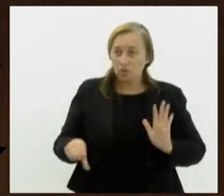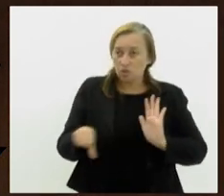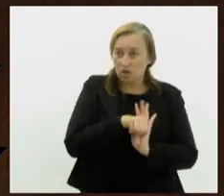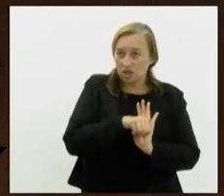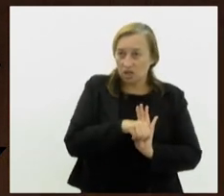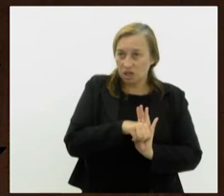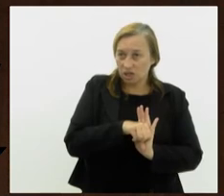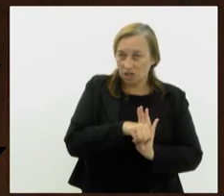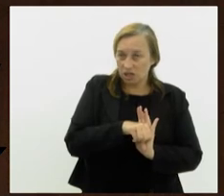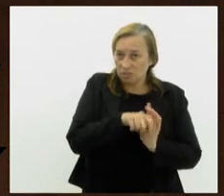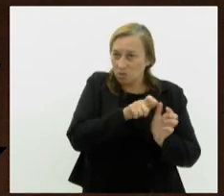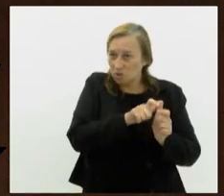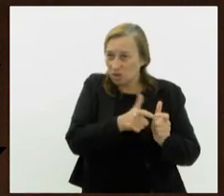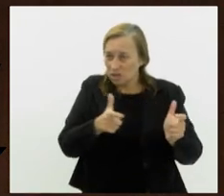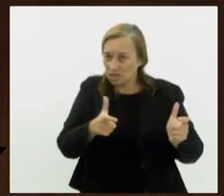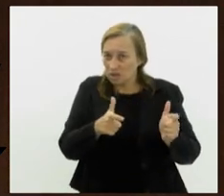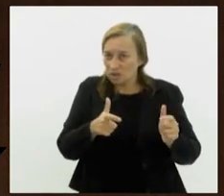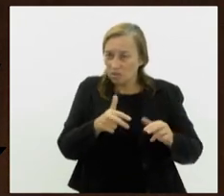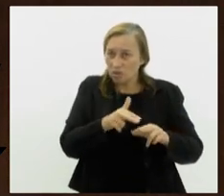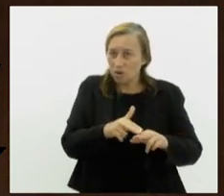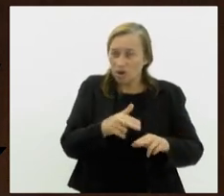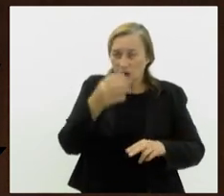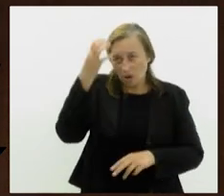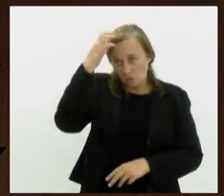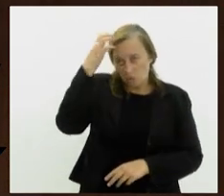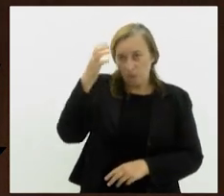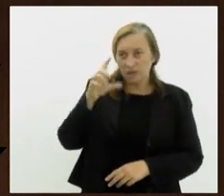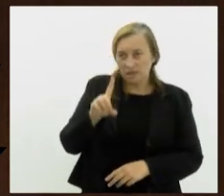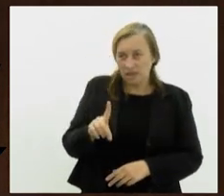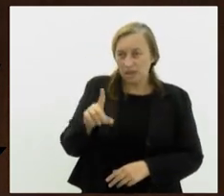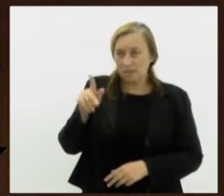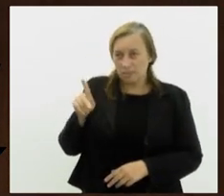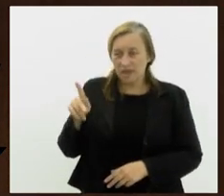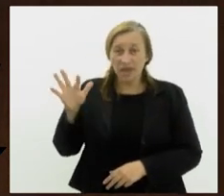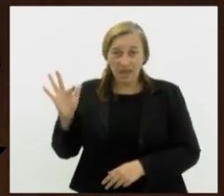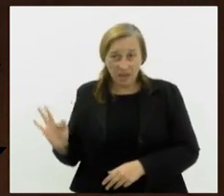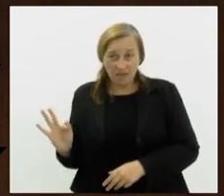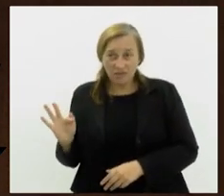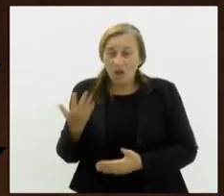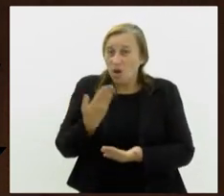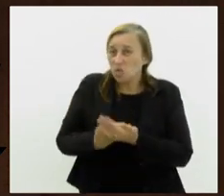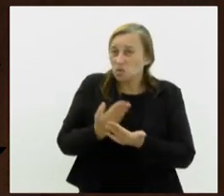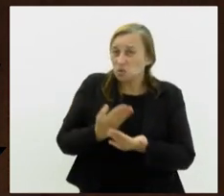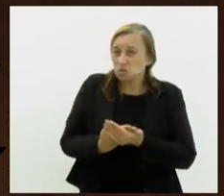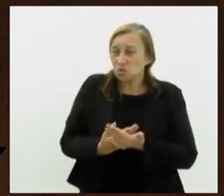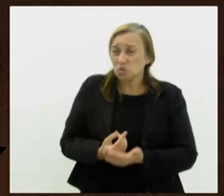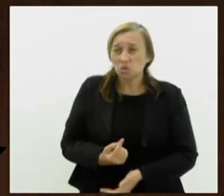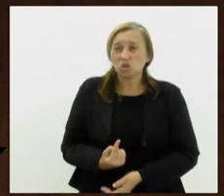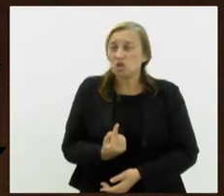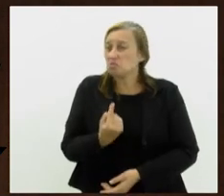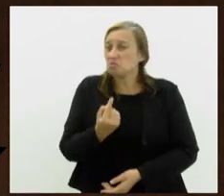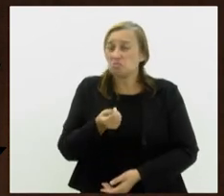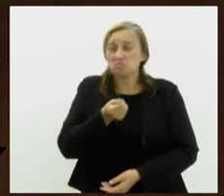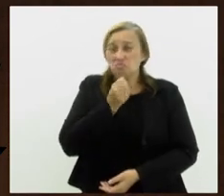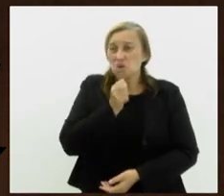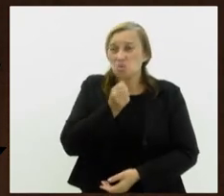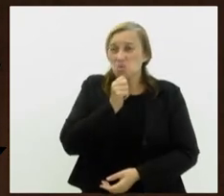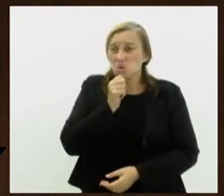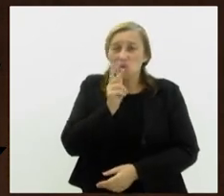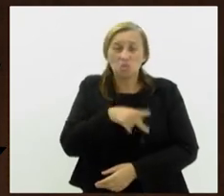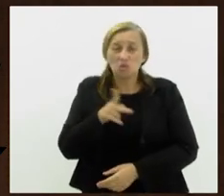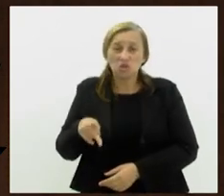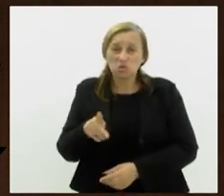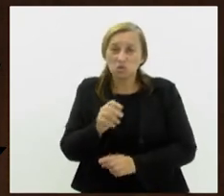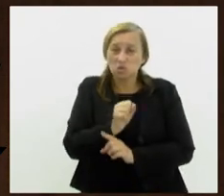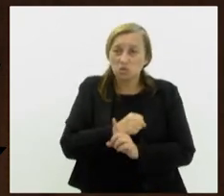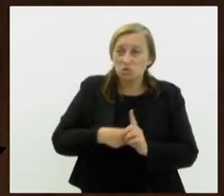cresceu por causa dessa DPF, é um estudo que nenhum sociólogo de primeiro ano daria credibilidade, porque você tem que